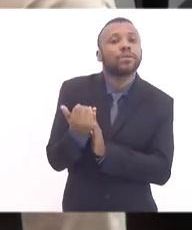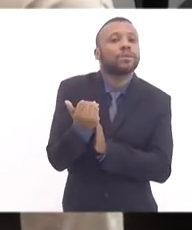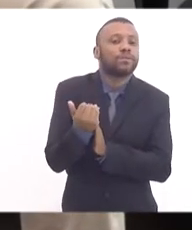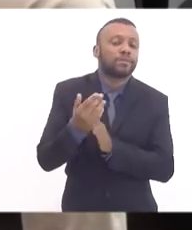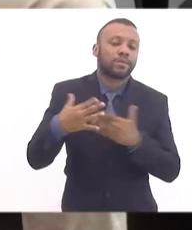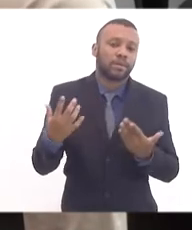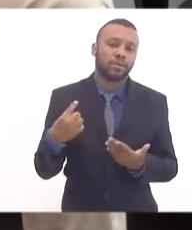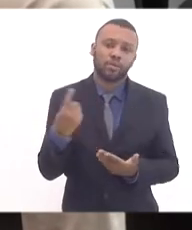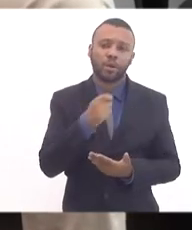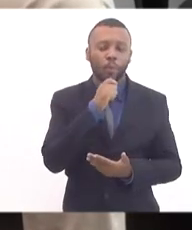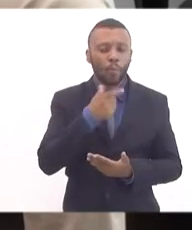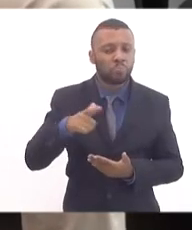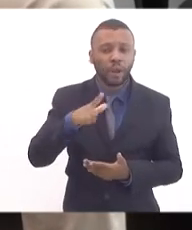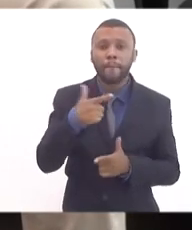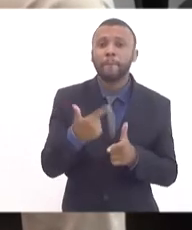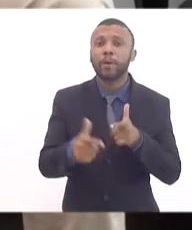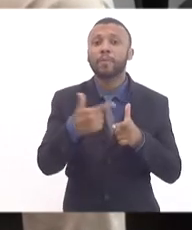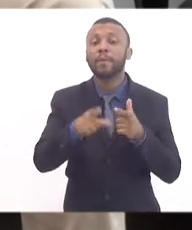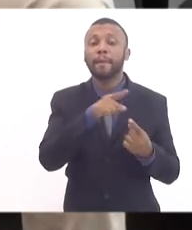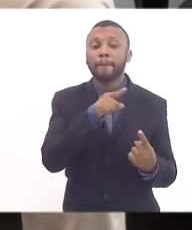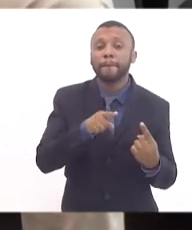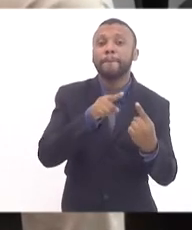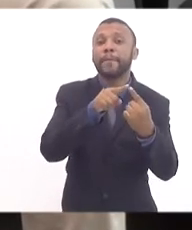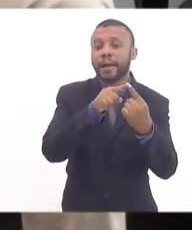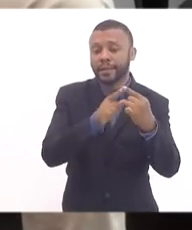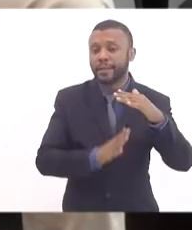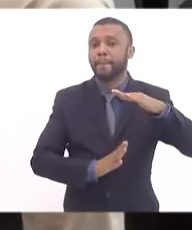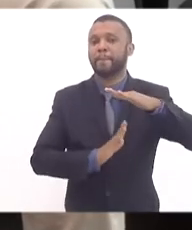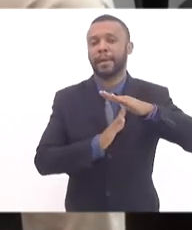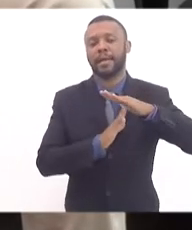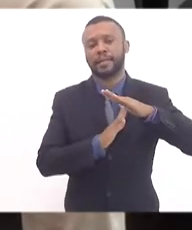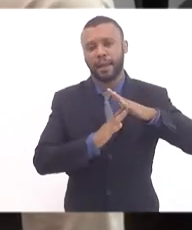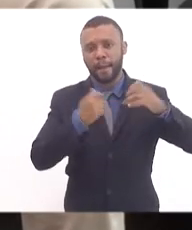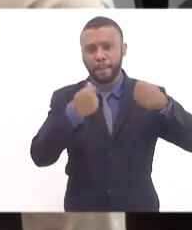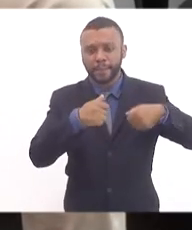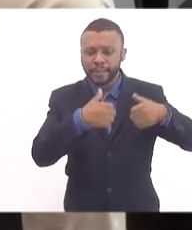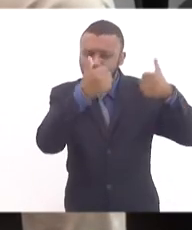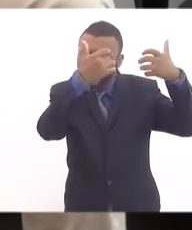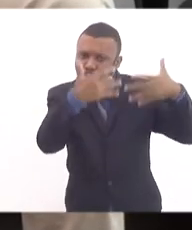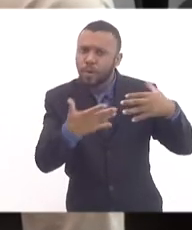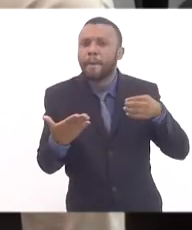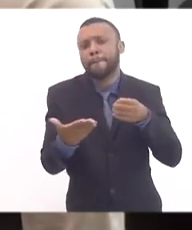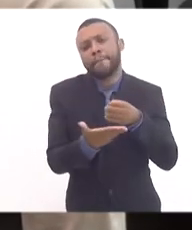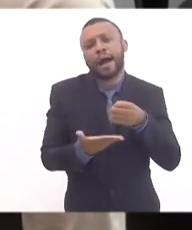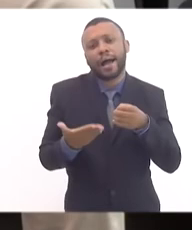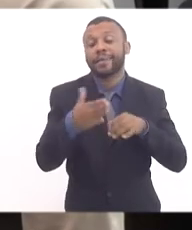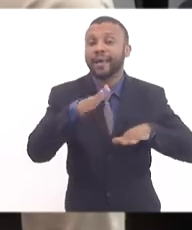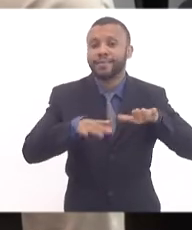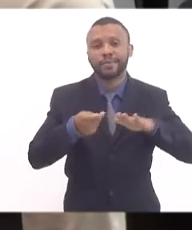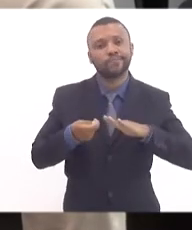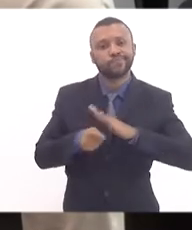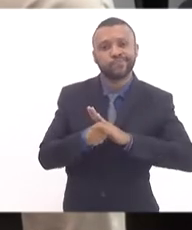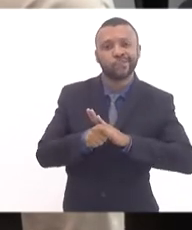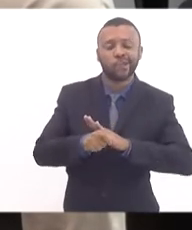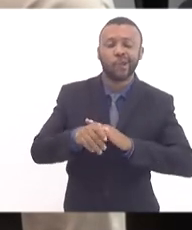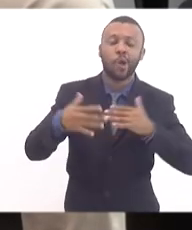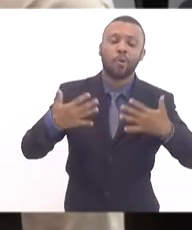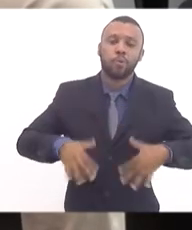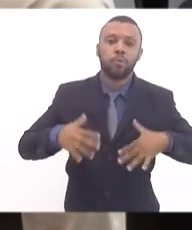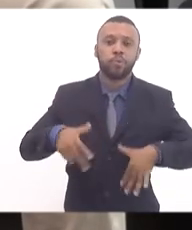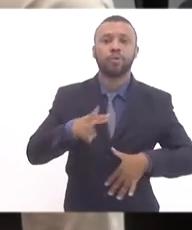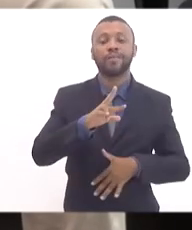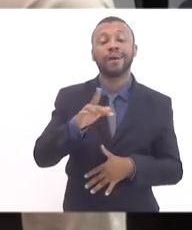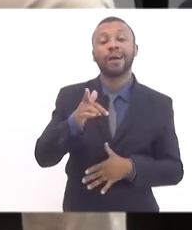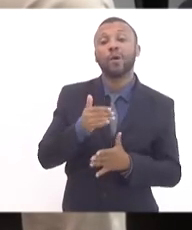nenhum problema em ter meta mas essa meta ela tem que ser é bem calibrada porque muitas vezes você faz o investimento enorme e só vai